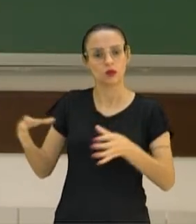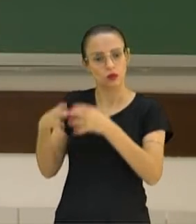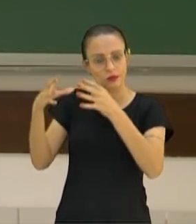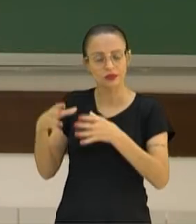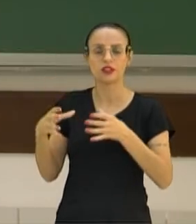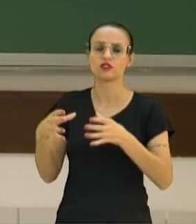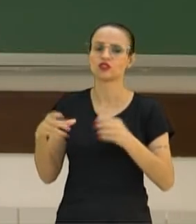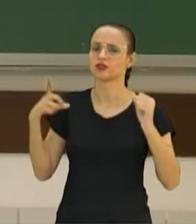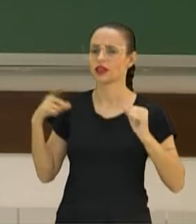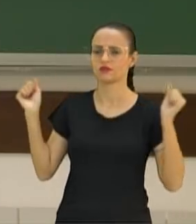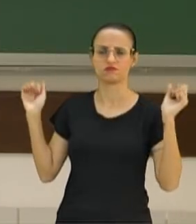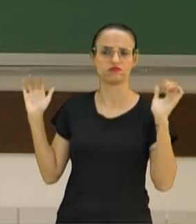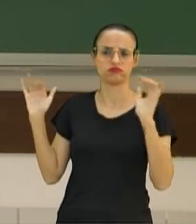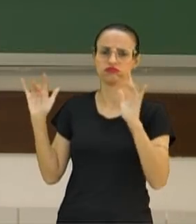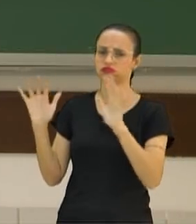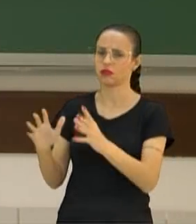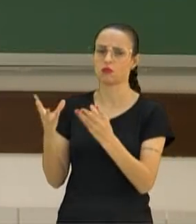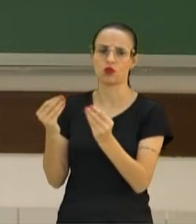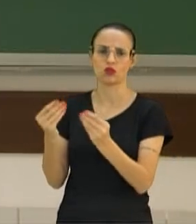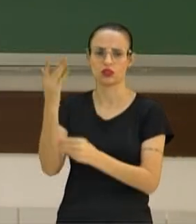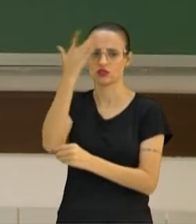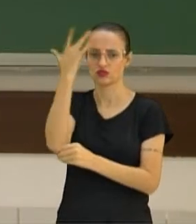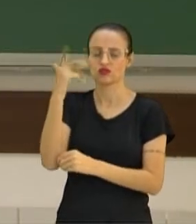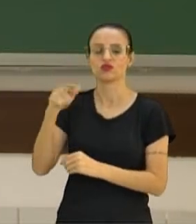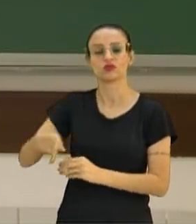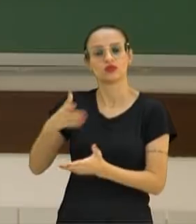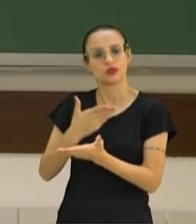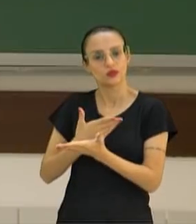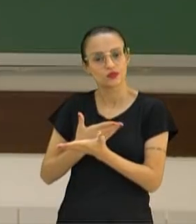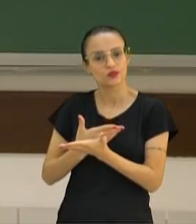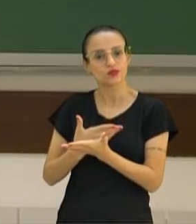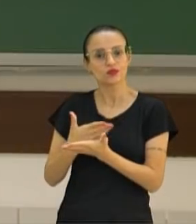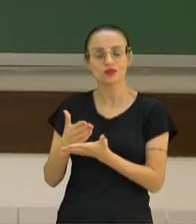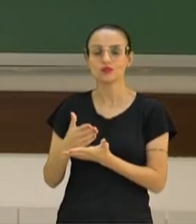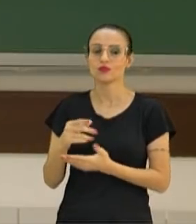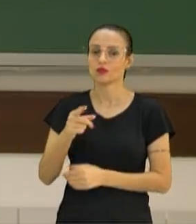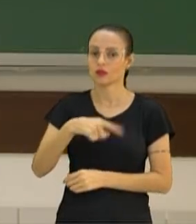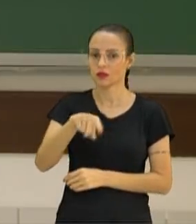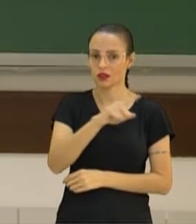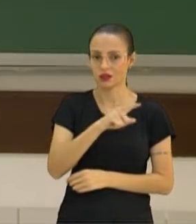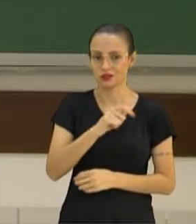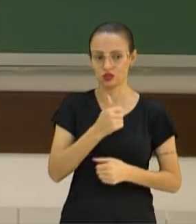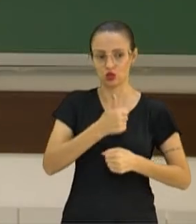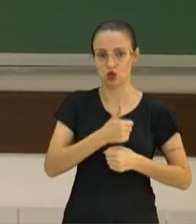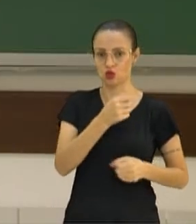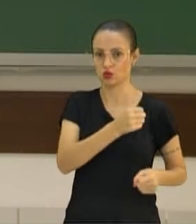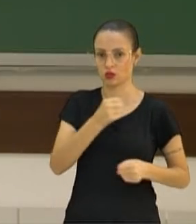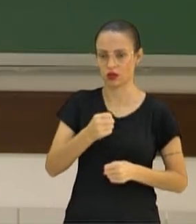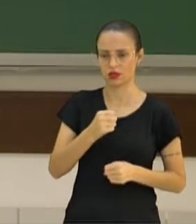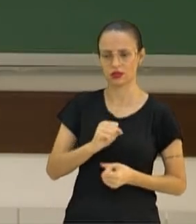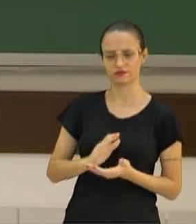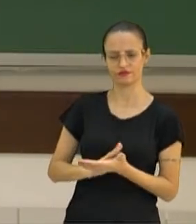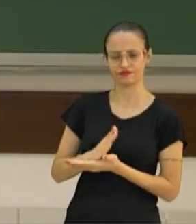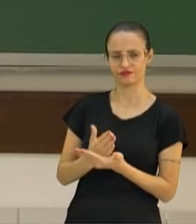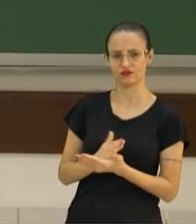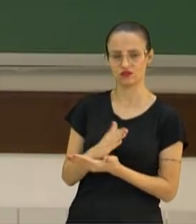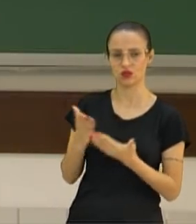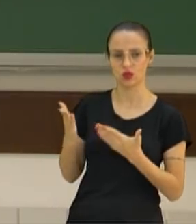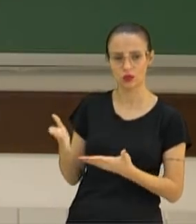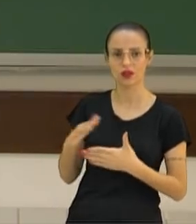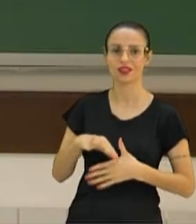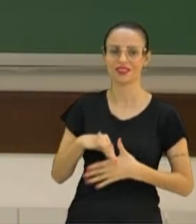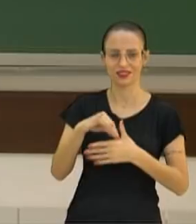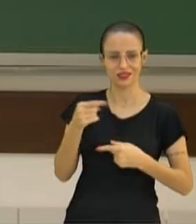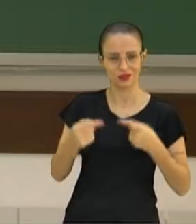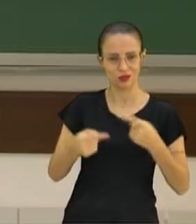reunir milhares de pessoas e ela começa então a incomodar, né, os donos donos do poder, os coronéis, as lideranças